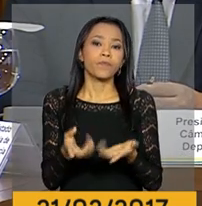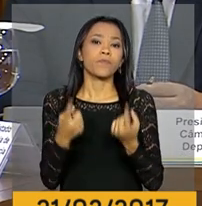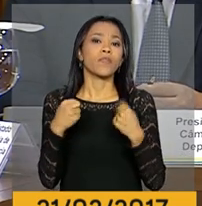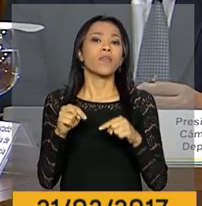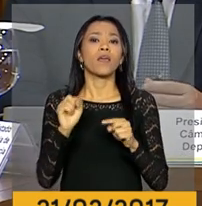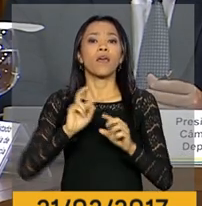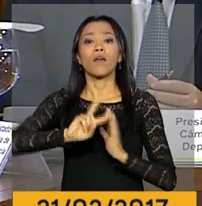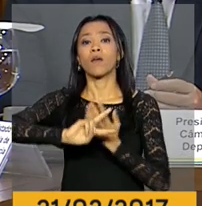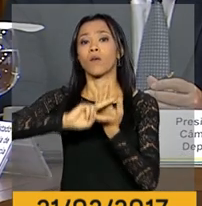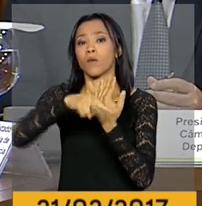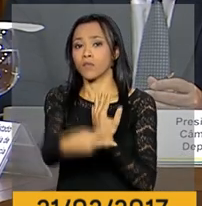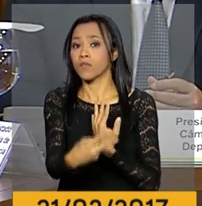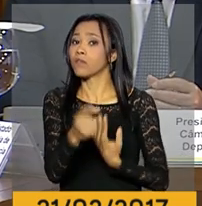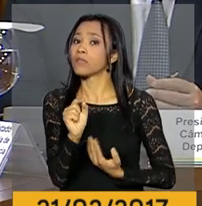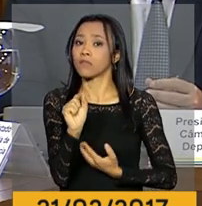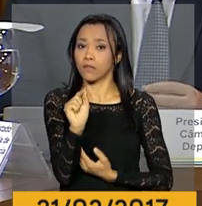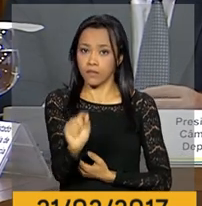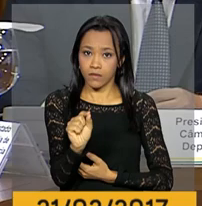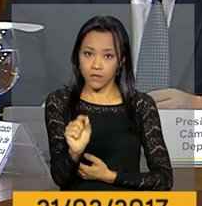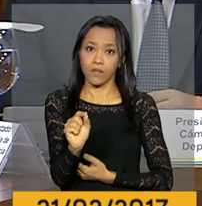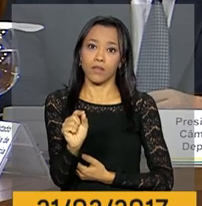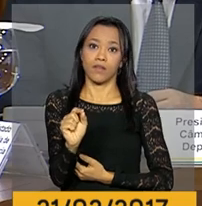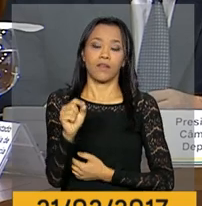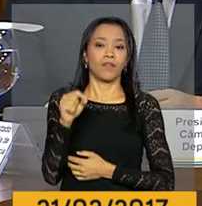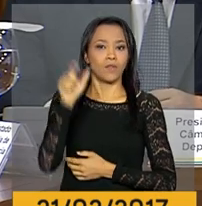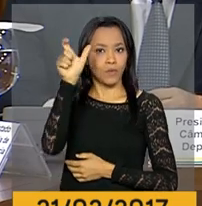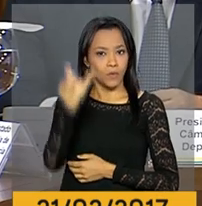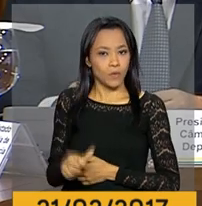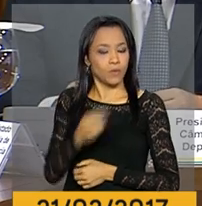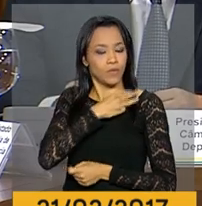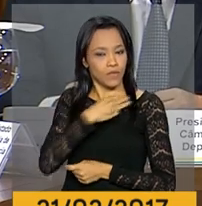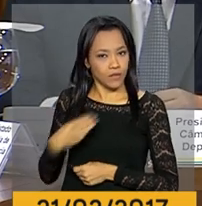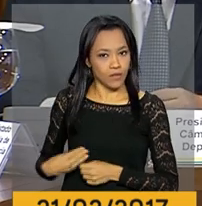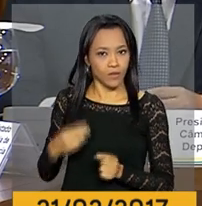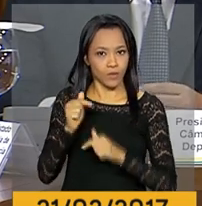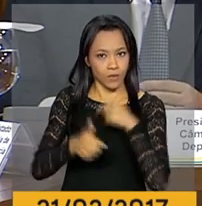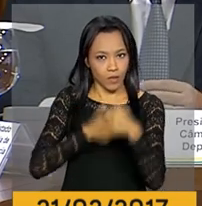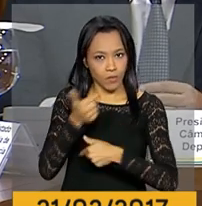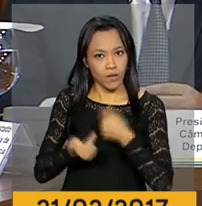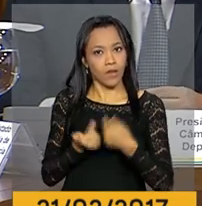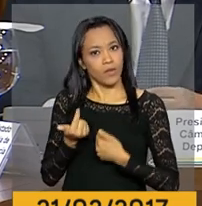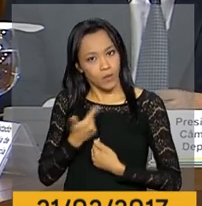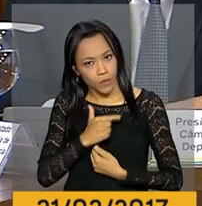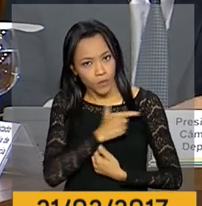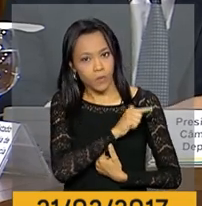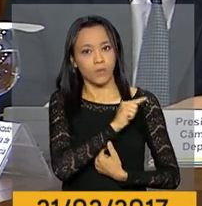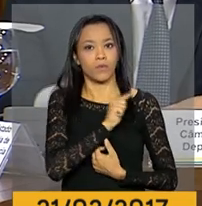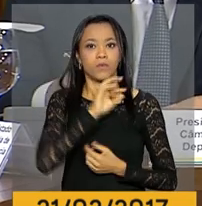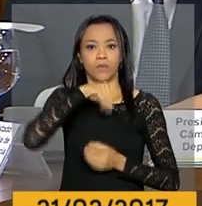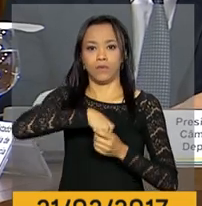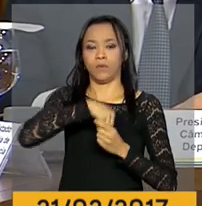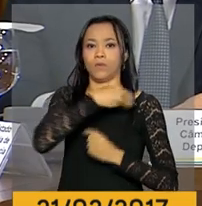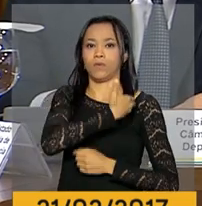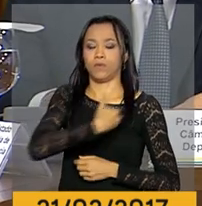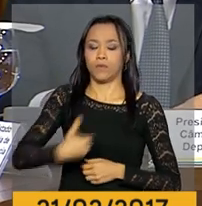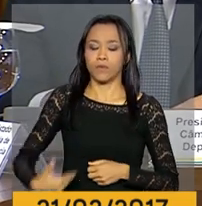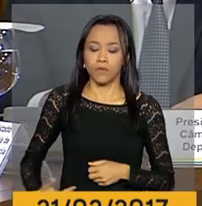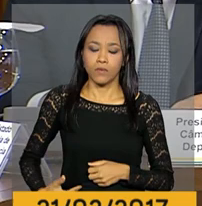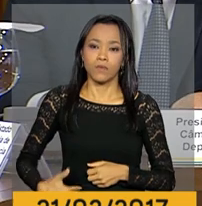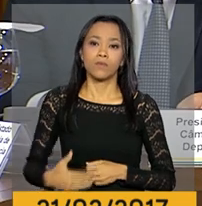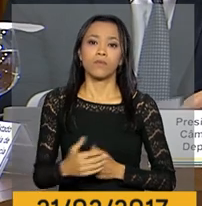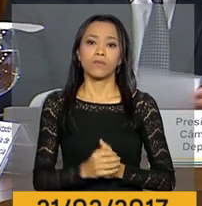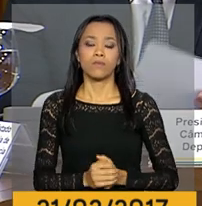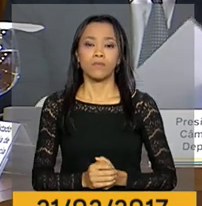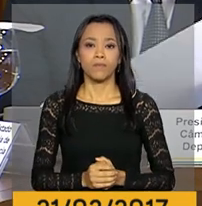fruto do trabalho do do ministro do trabalho de Outros tantos do nosso governo resultou de